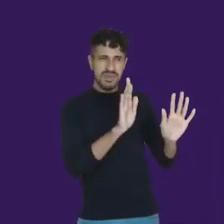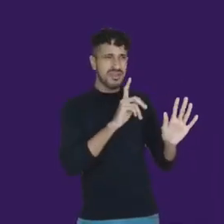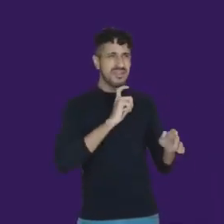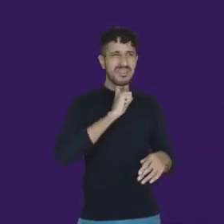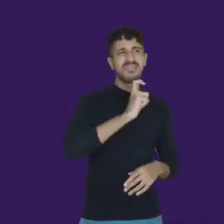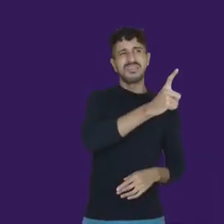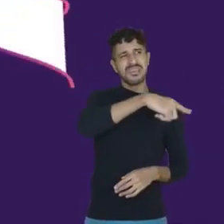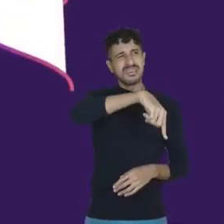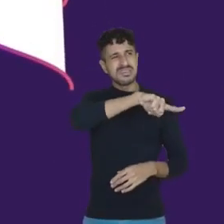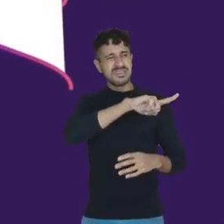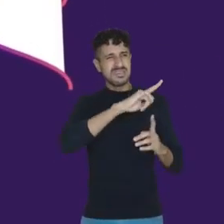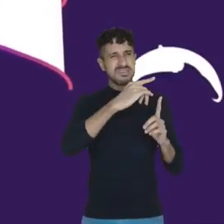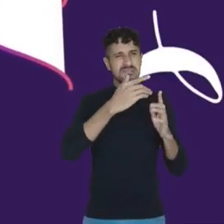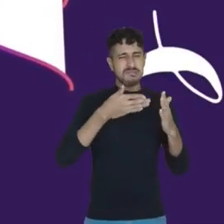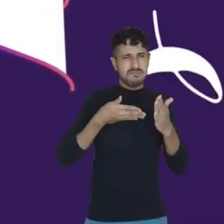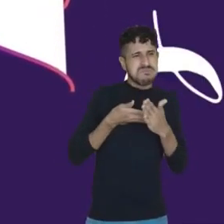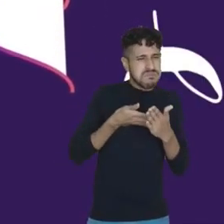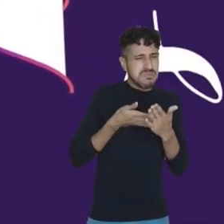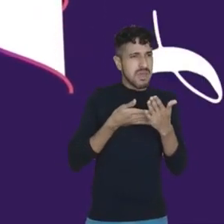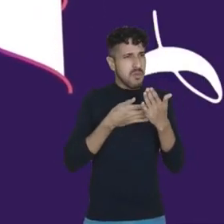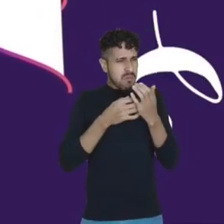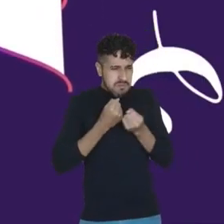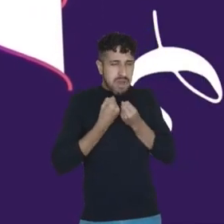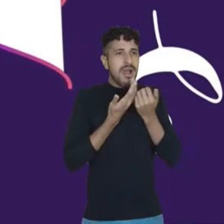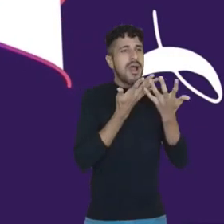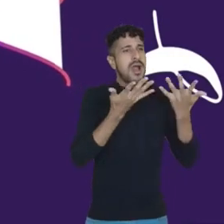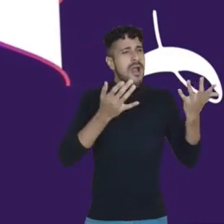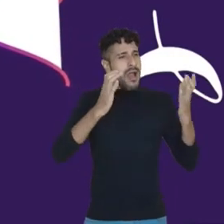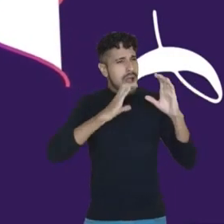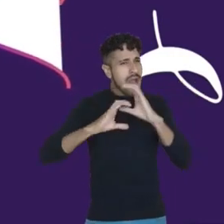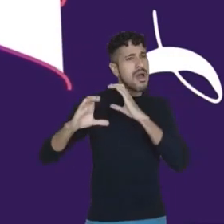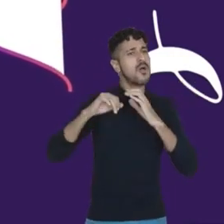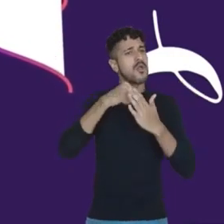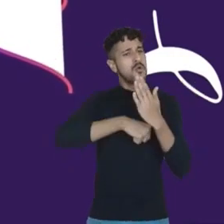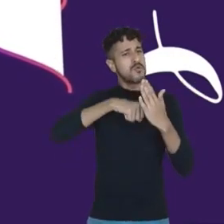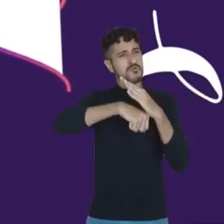Ninguém vai me impedir de cantar e lutar.